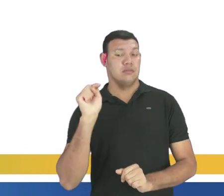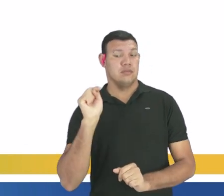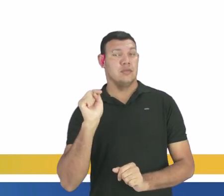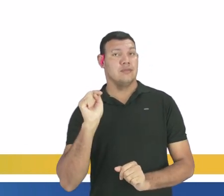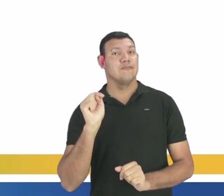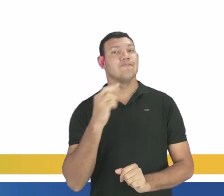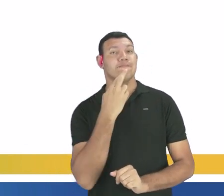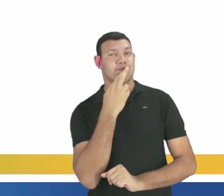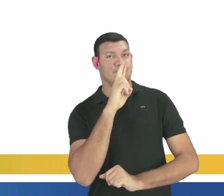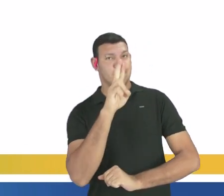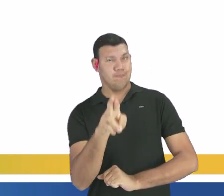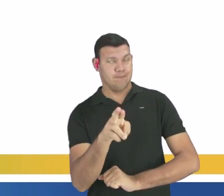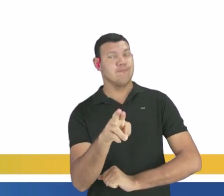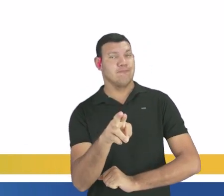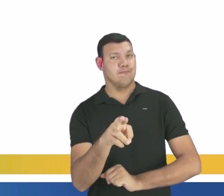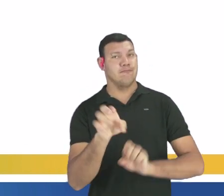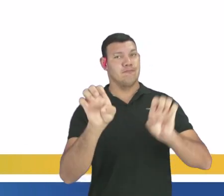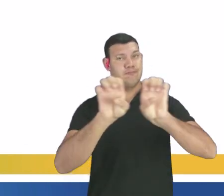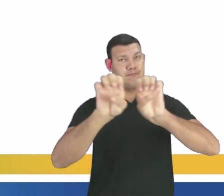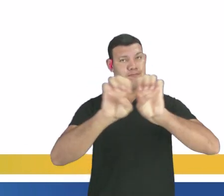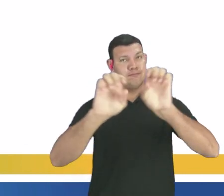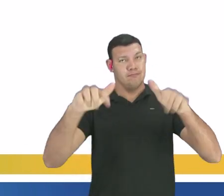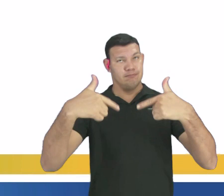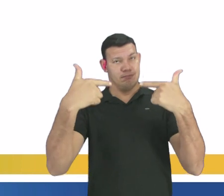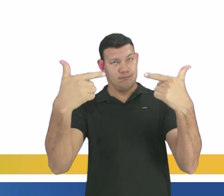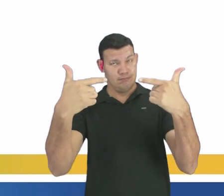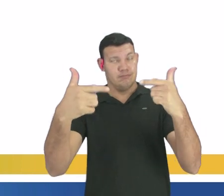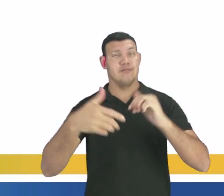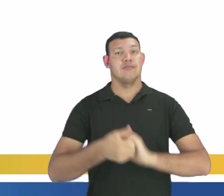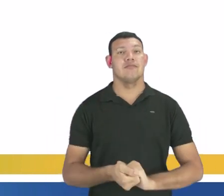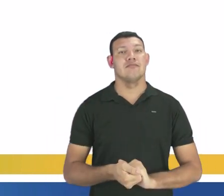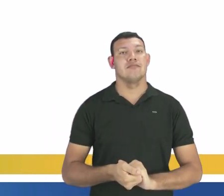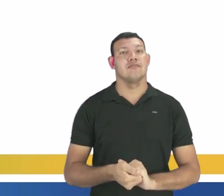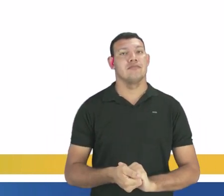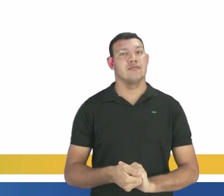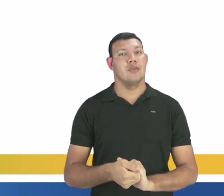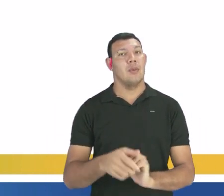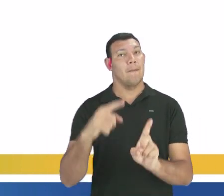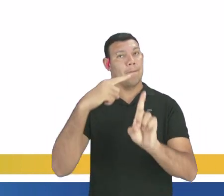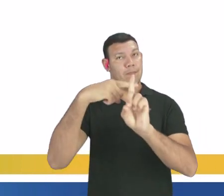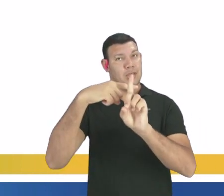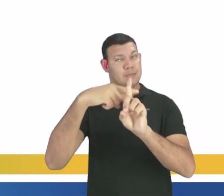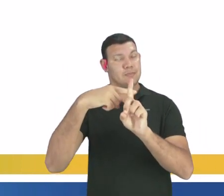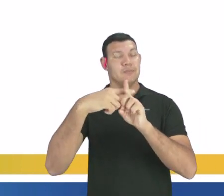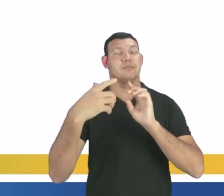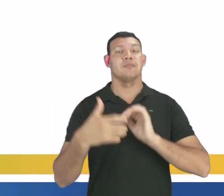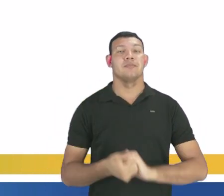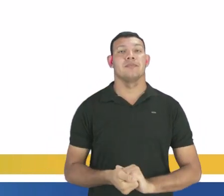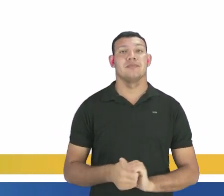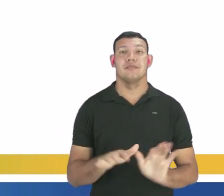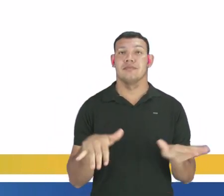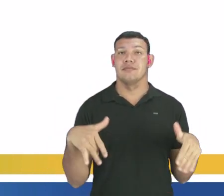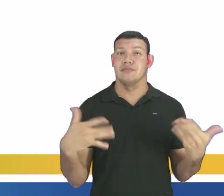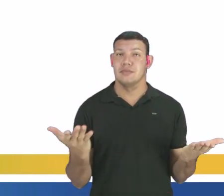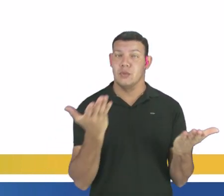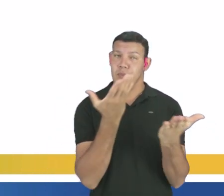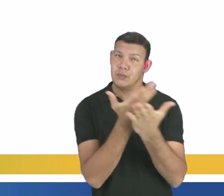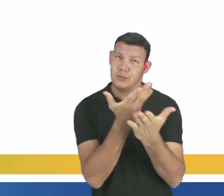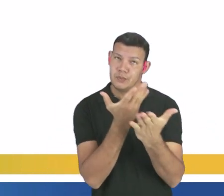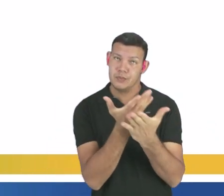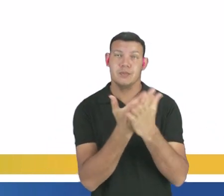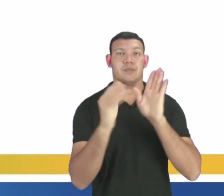a raiz da nossa equação, sendo ela positiva. E como nós estamos trabalhando